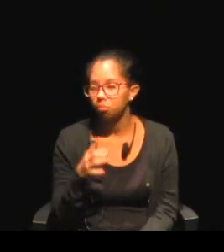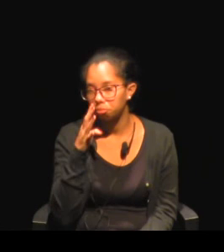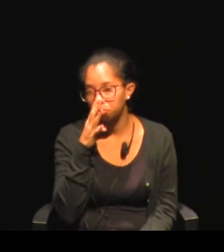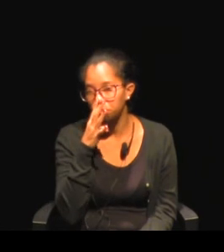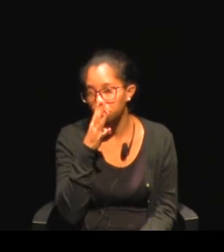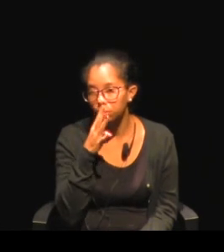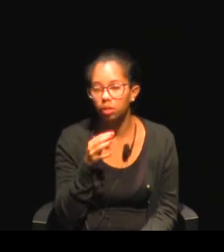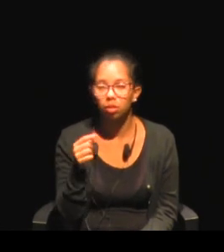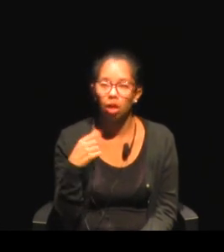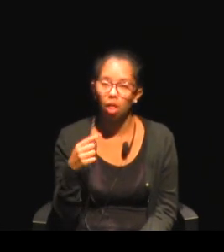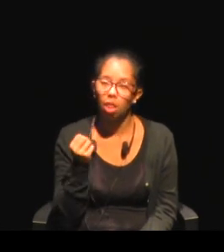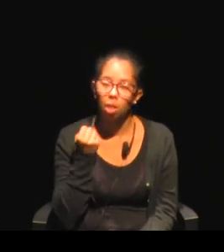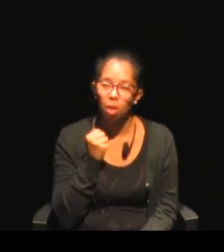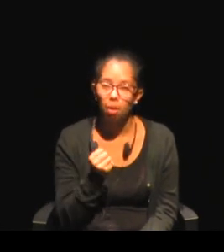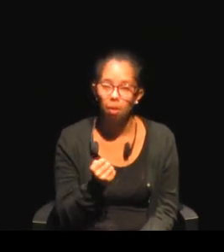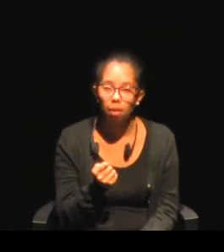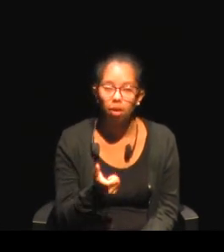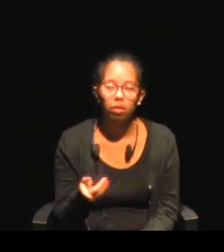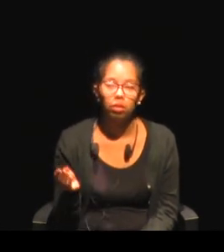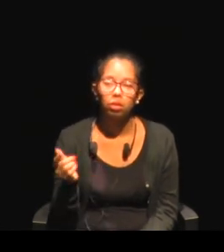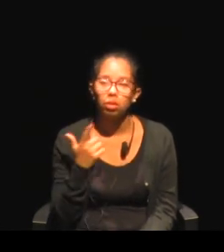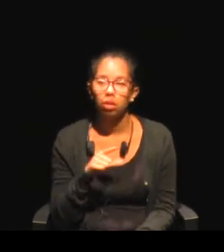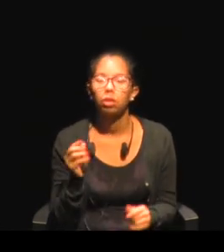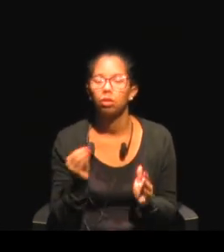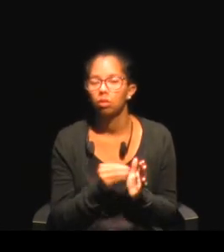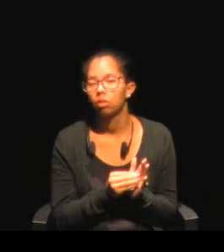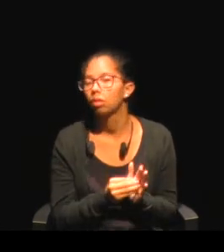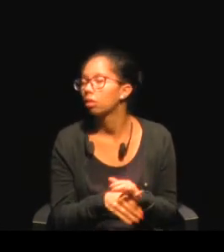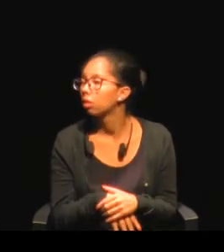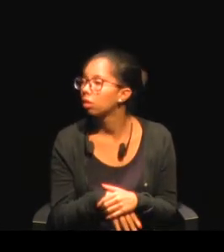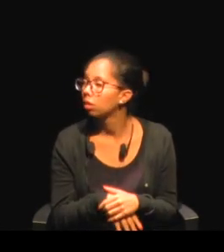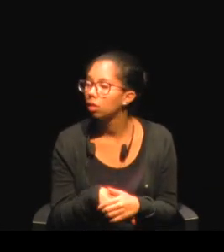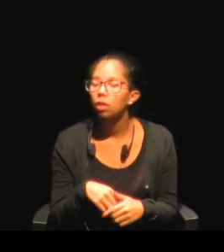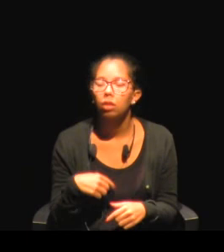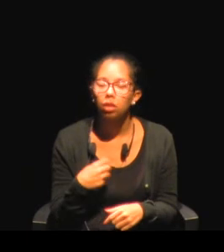gente tem também, dá para ver no outro desenho, o mesmo avarandado,